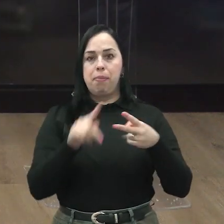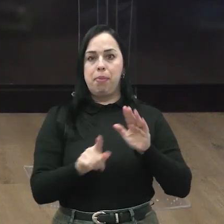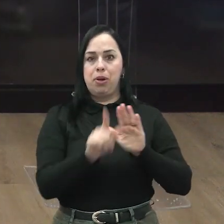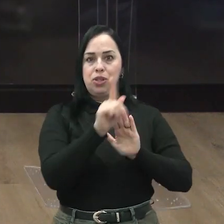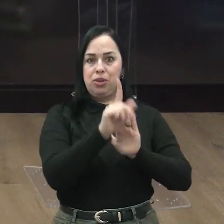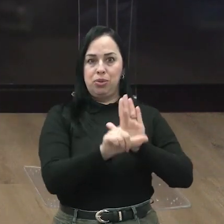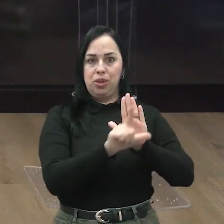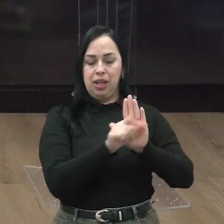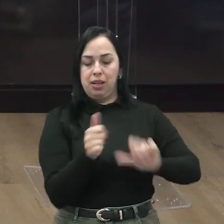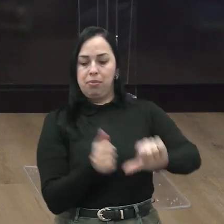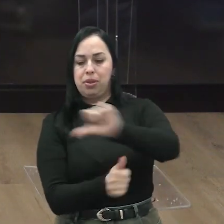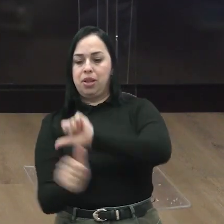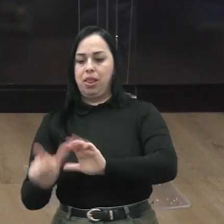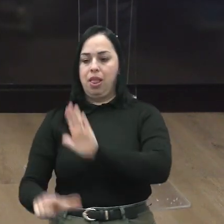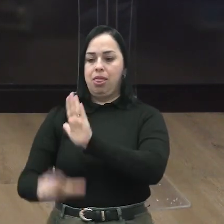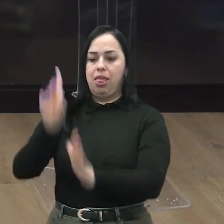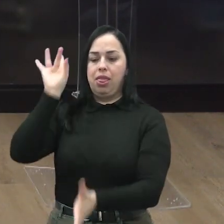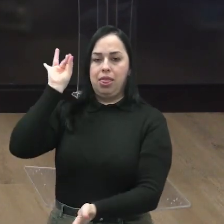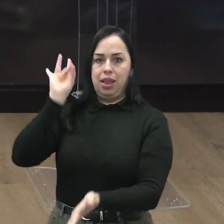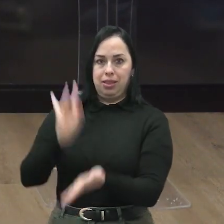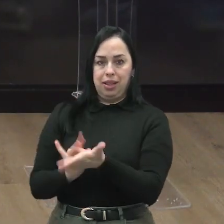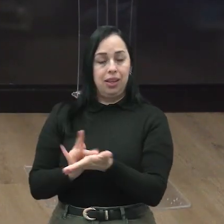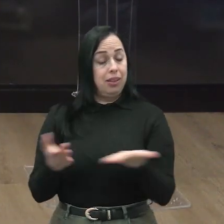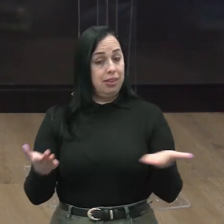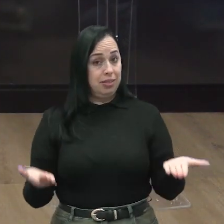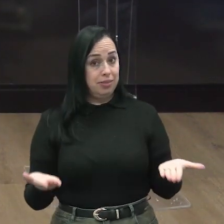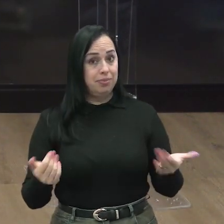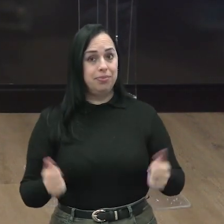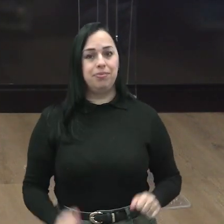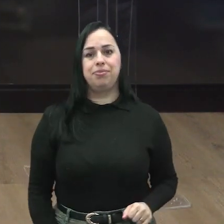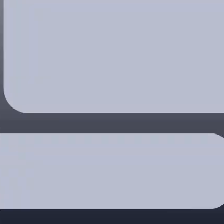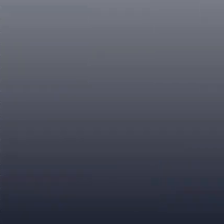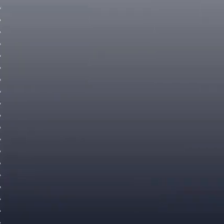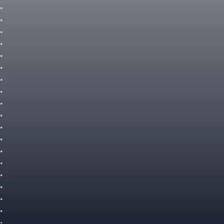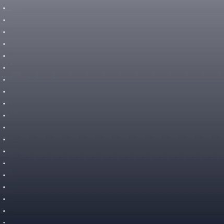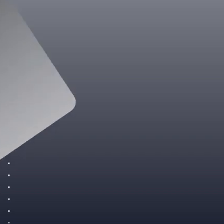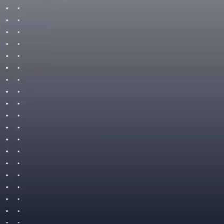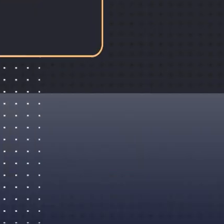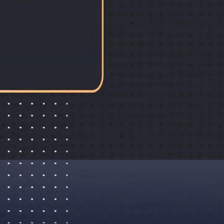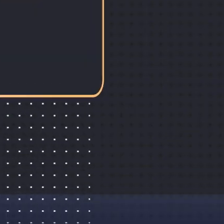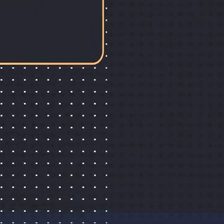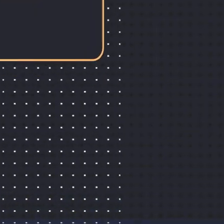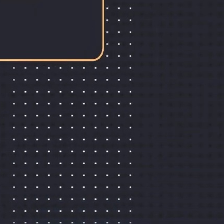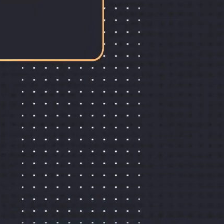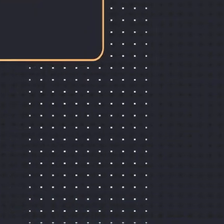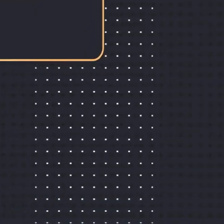2 leis que entraram em vigor na cidade no quadro Agora é Lei.